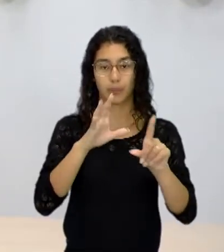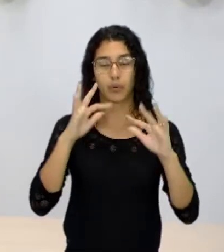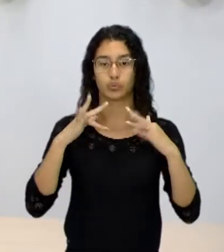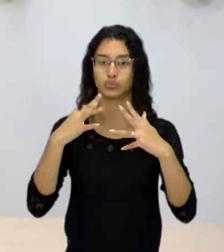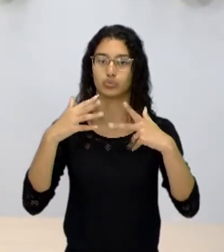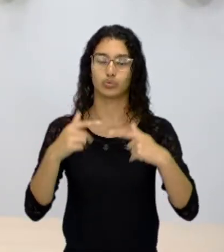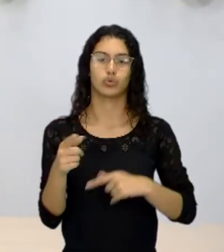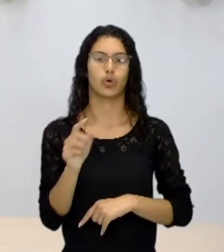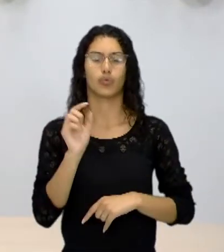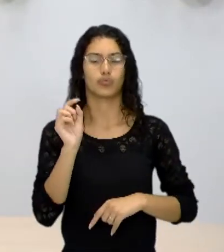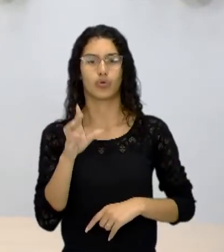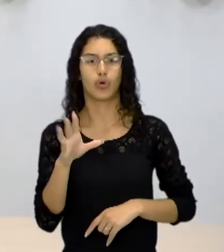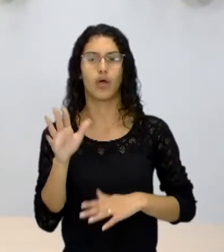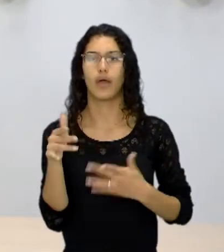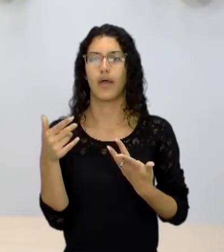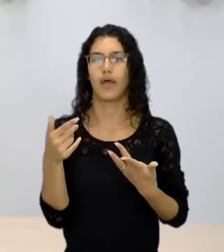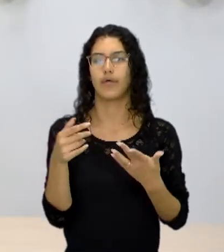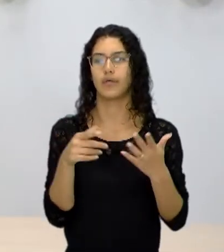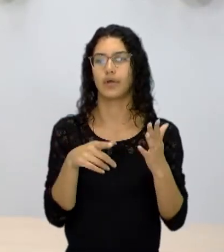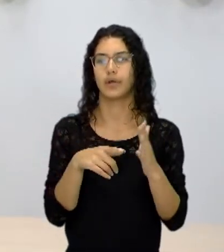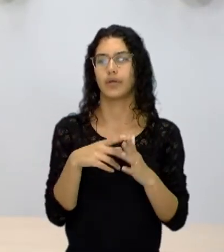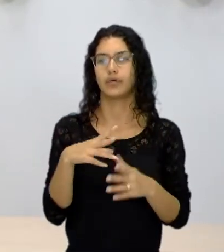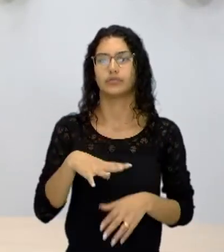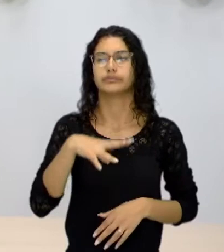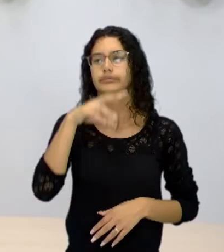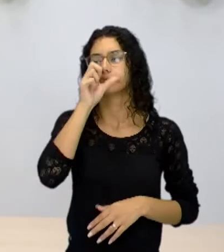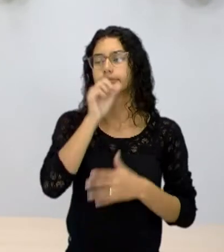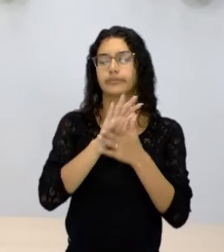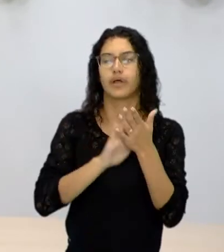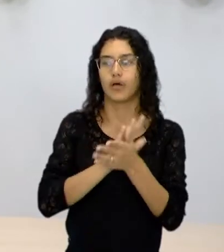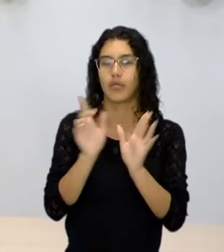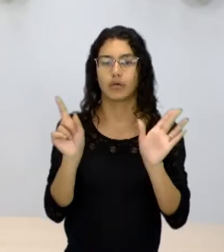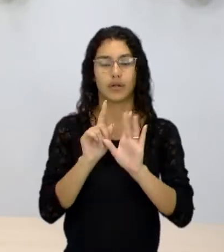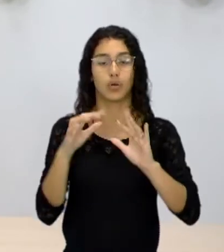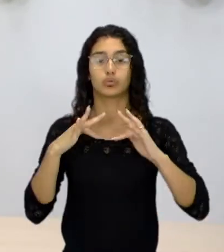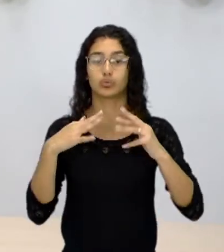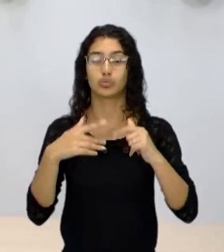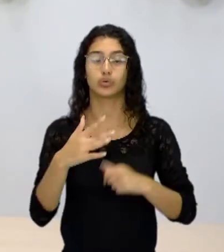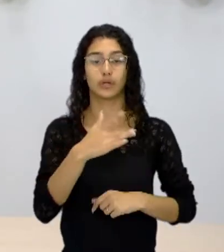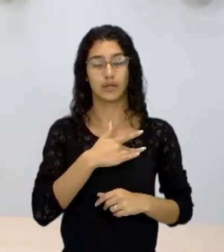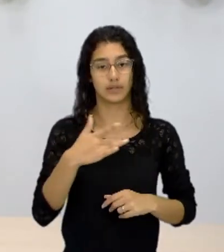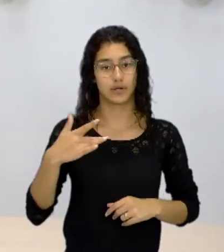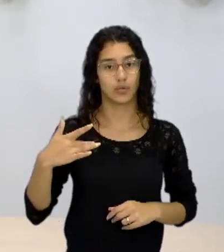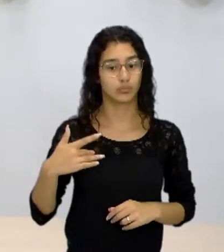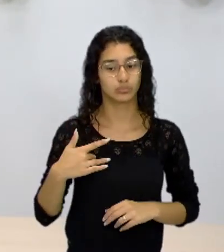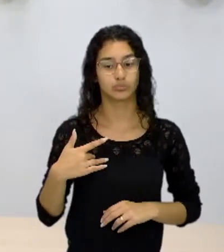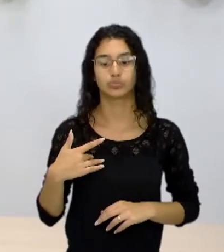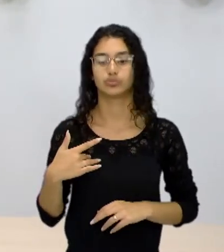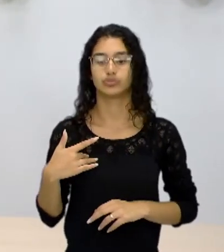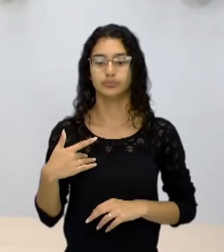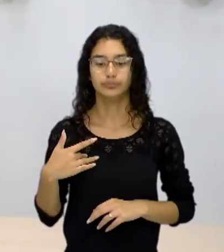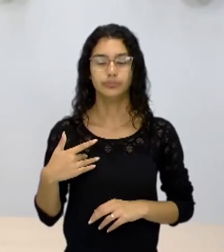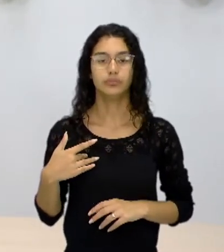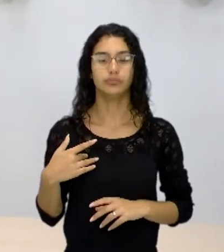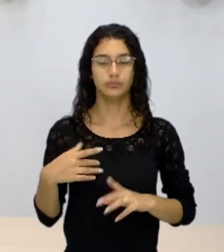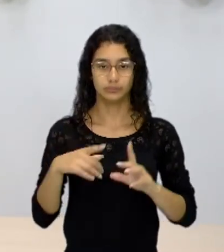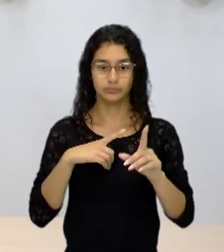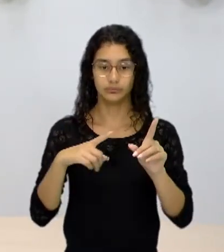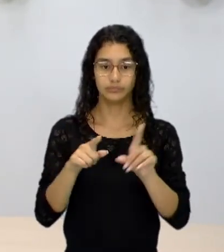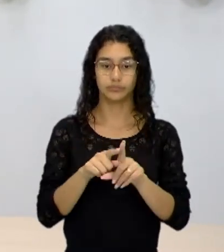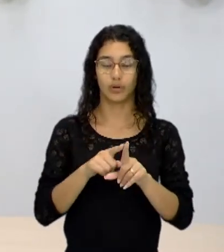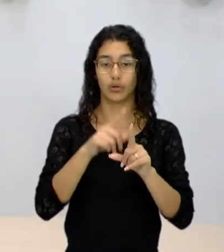Não é só uma questão de, eu vou sair na rua e não consigo respirar. Não. Interfere na questão da saúde, que vai interferir na questão